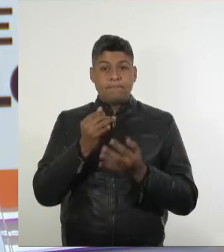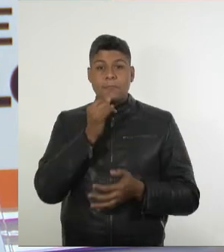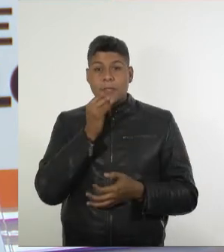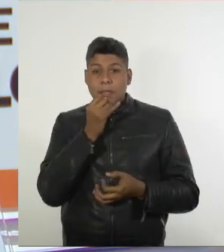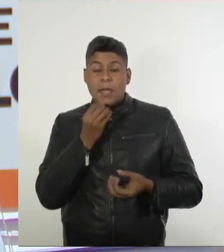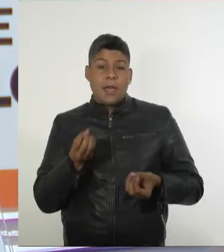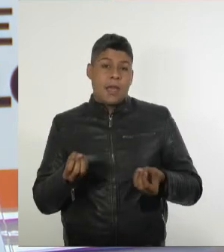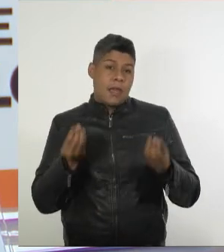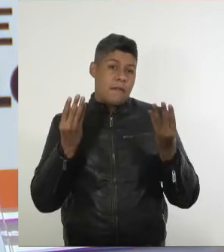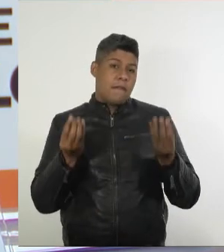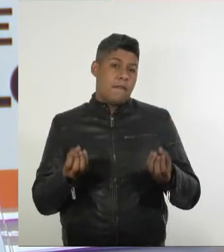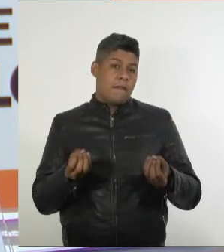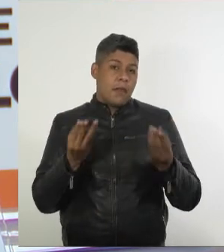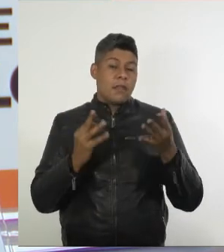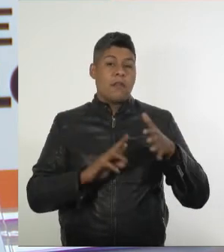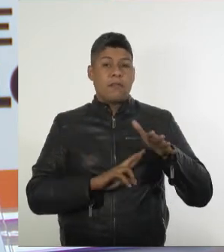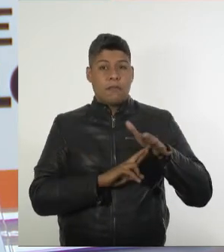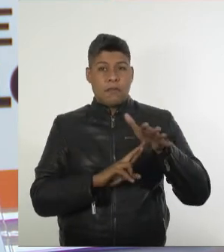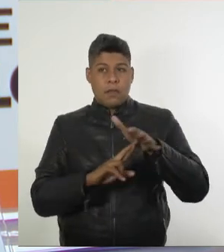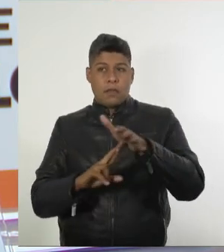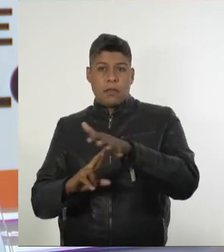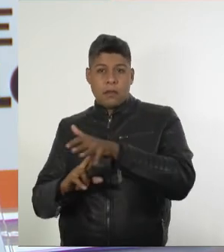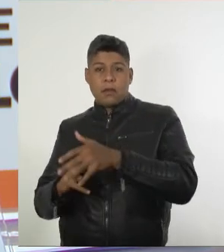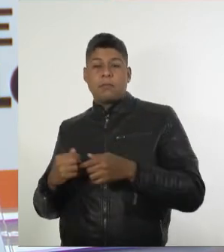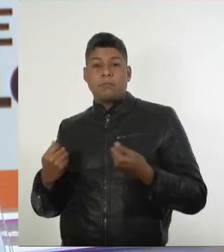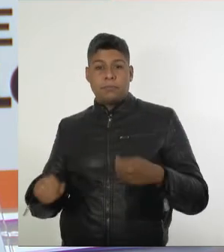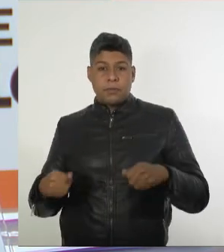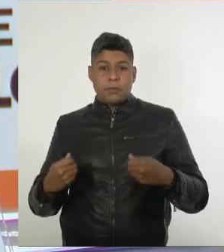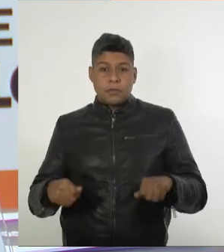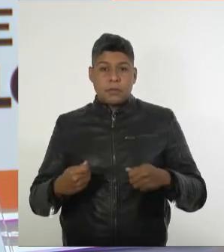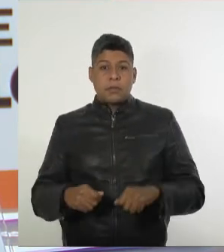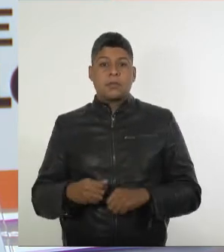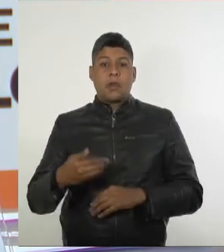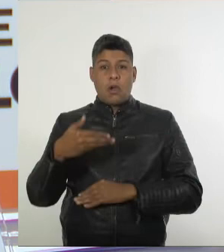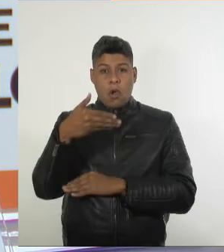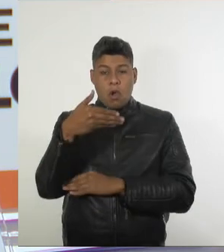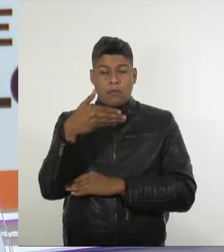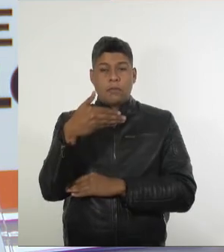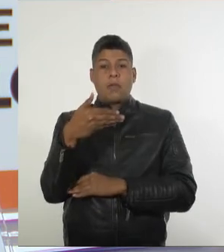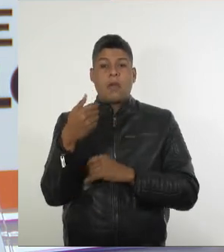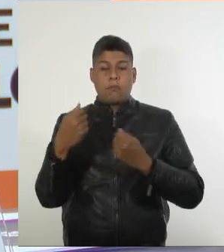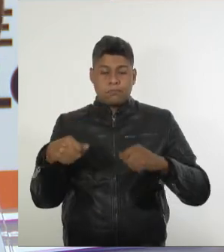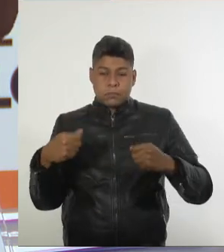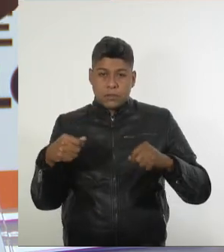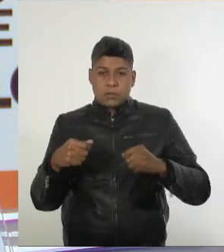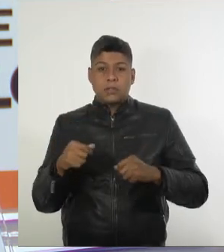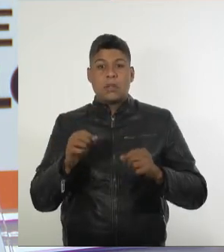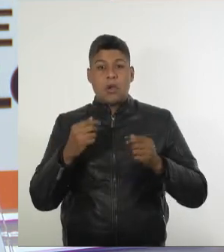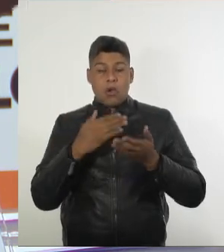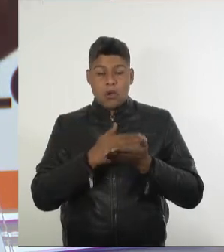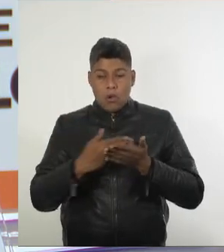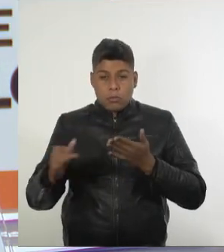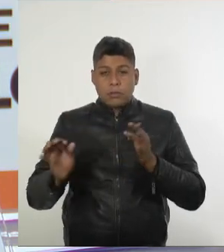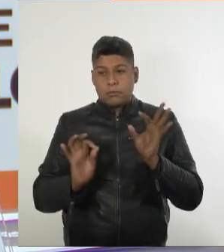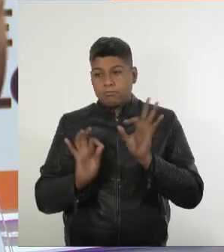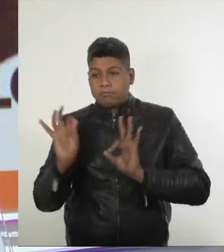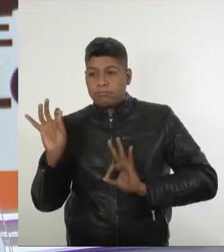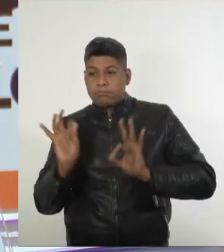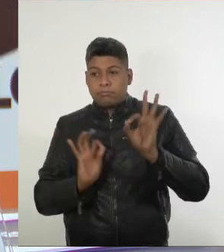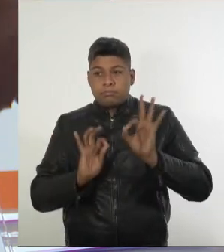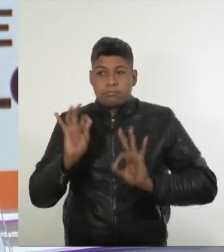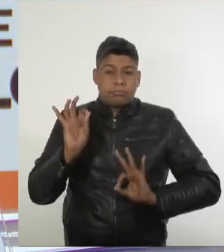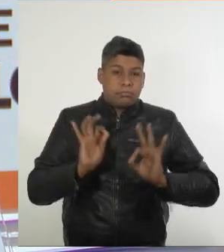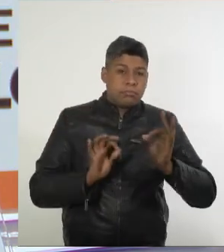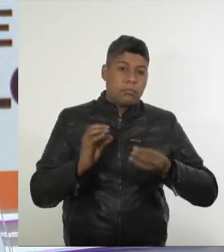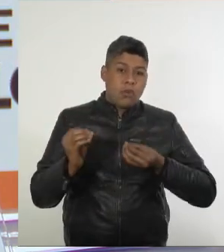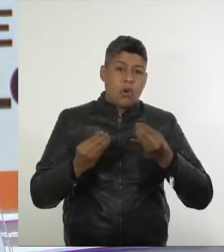grandes eventos que nós precisamos, feiras e eventos, a cidade precisa contratar, os hotéis precisam contratar, e isso é importante começar a sinalizar o que teremos e que